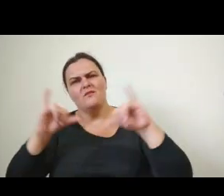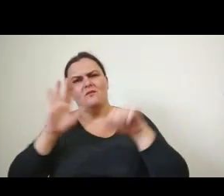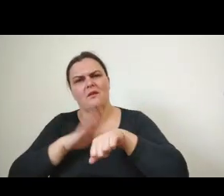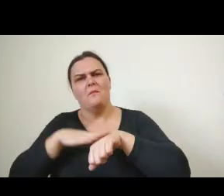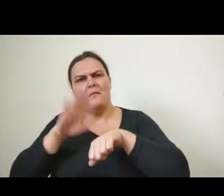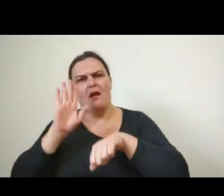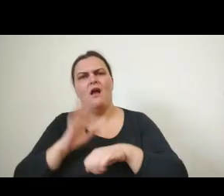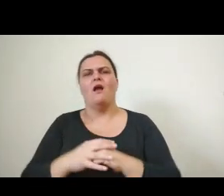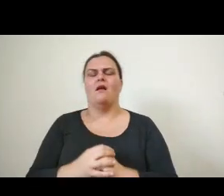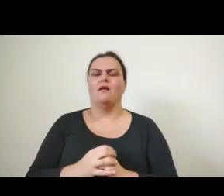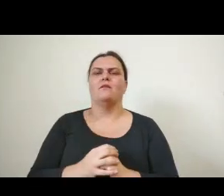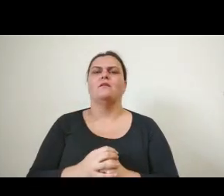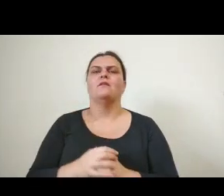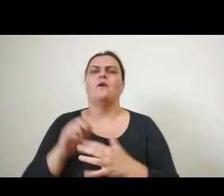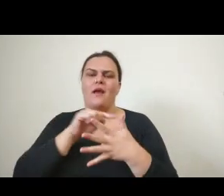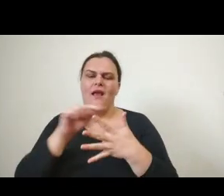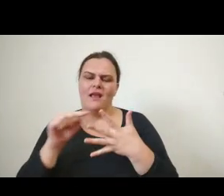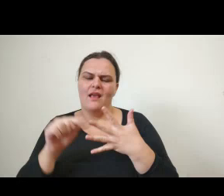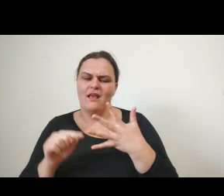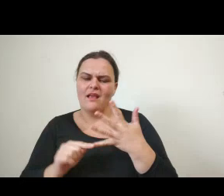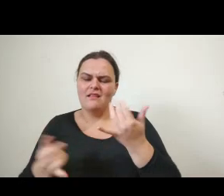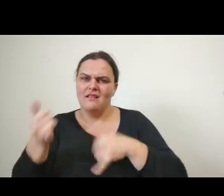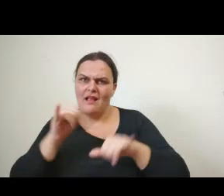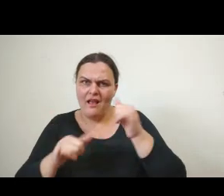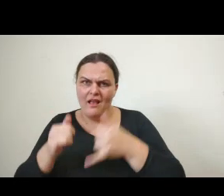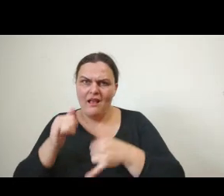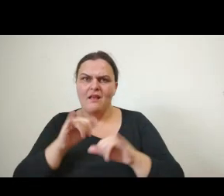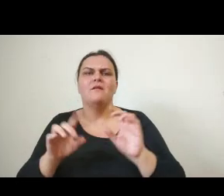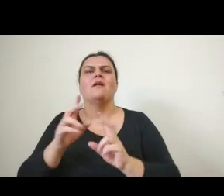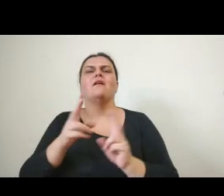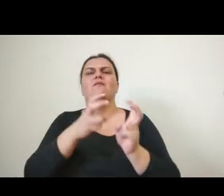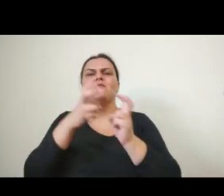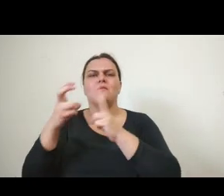E, em função das atividades humanas,